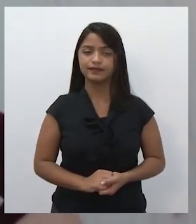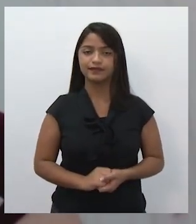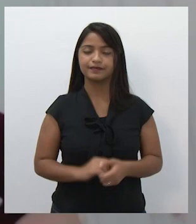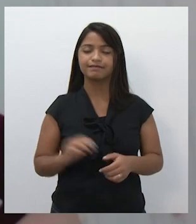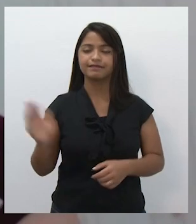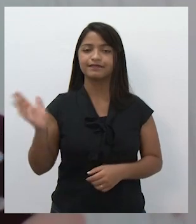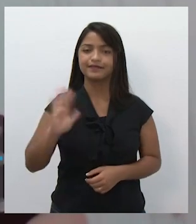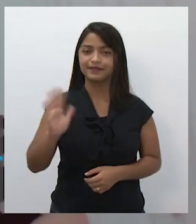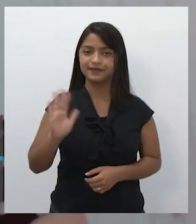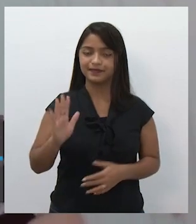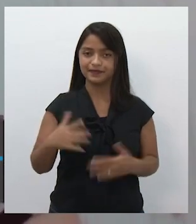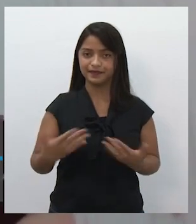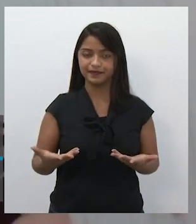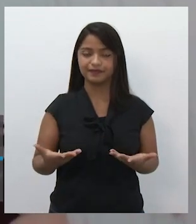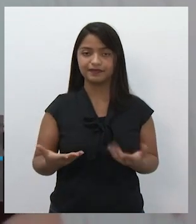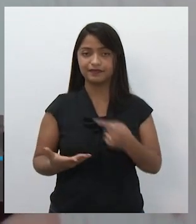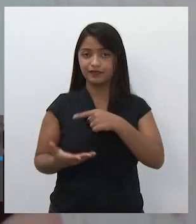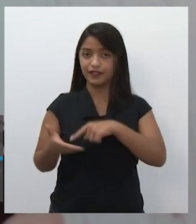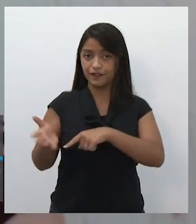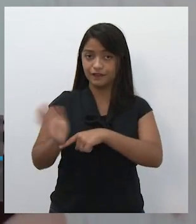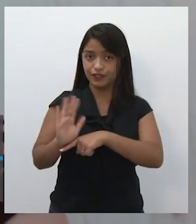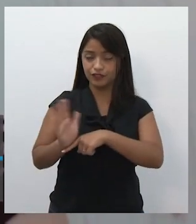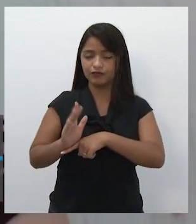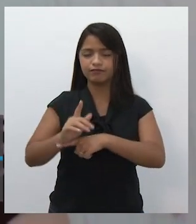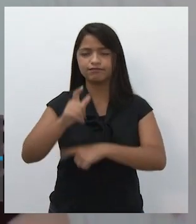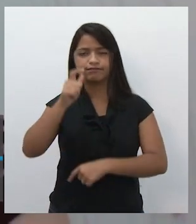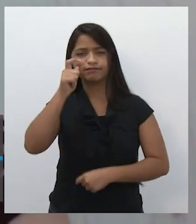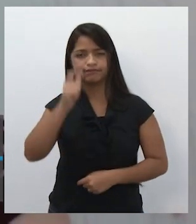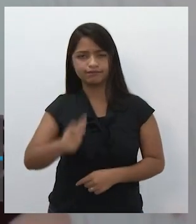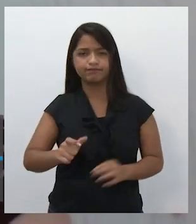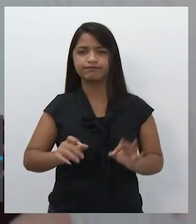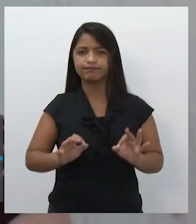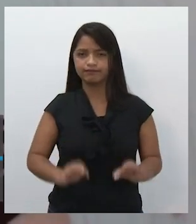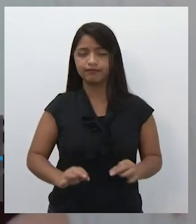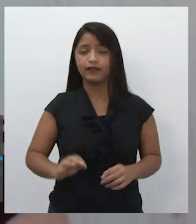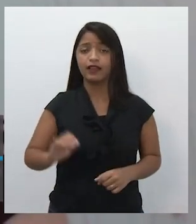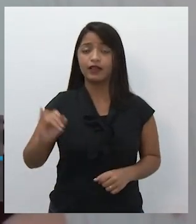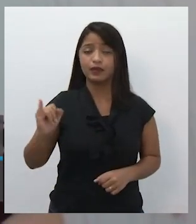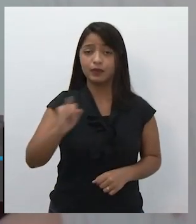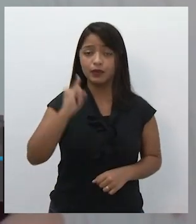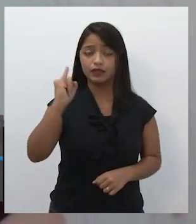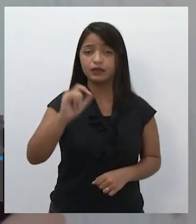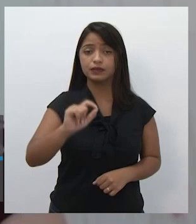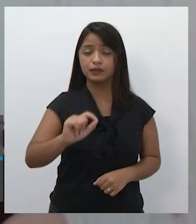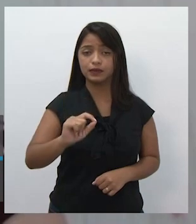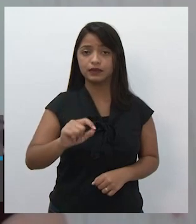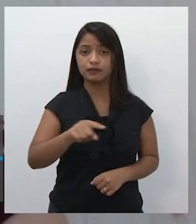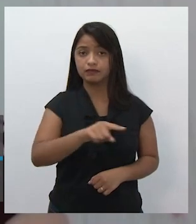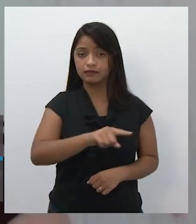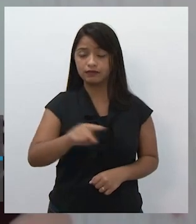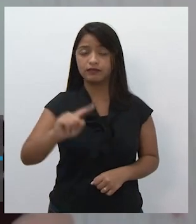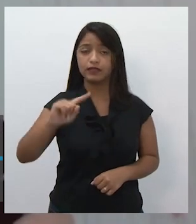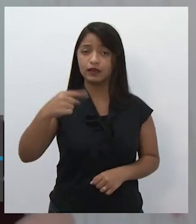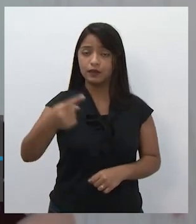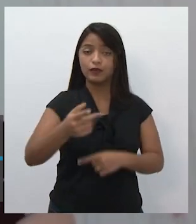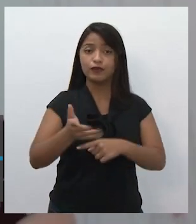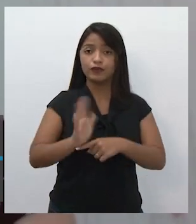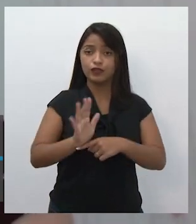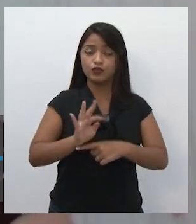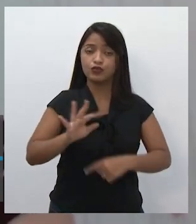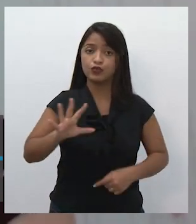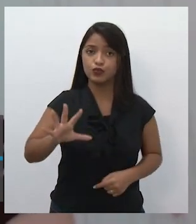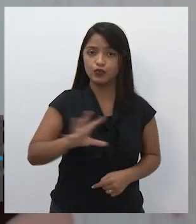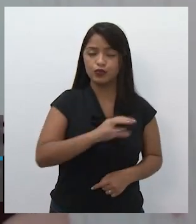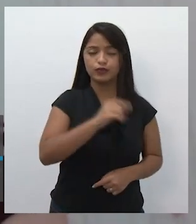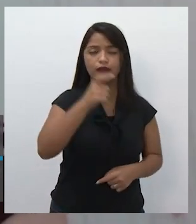Olá, pessoal. Esse vídeo da Kátia é bem interessante. É importante que vocês leiam, assistam ele na íntegra, no momento que